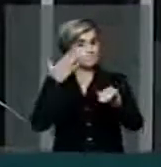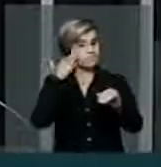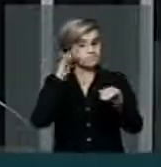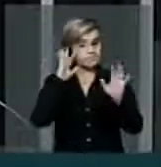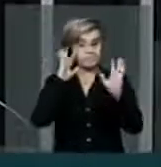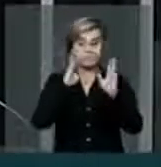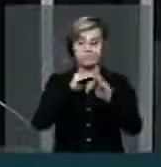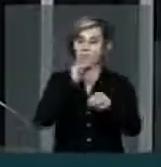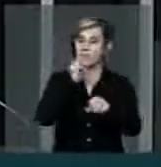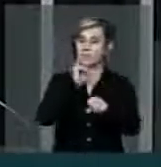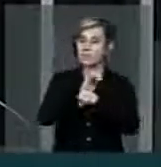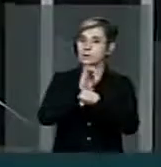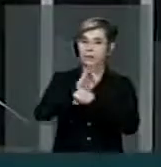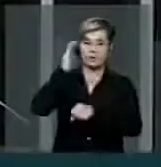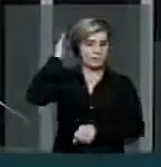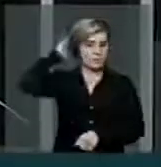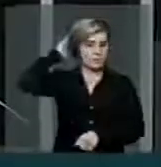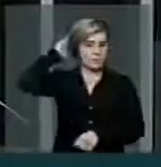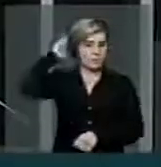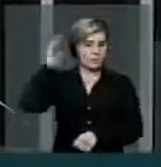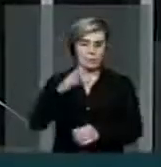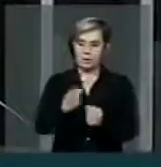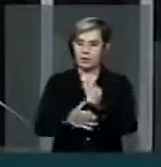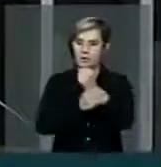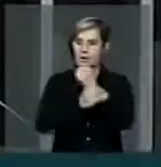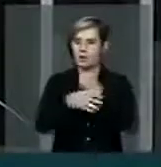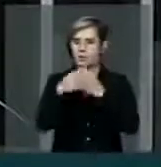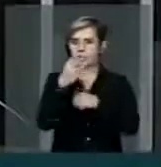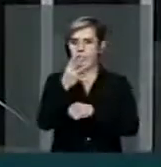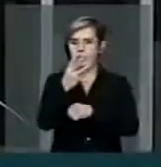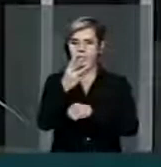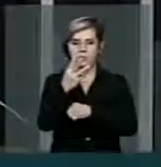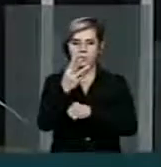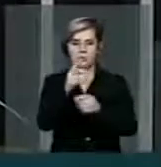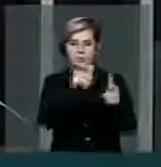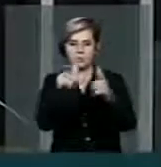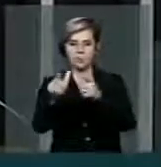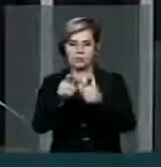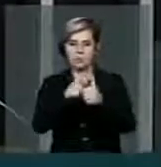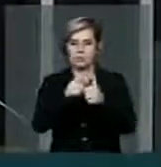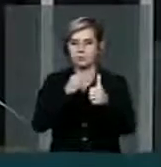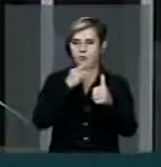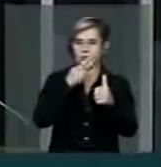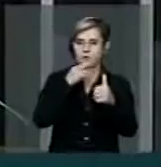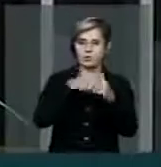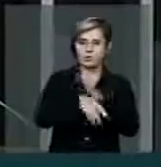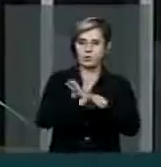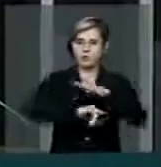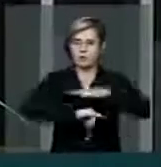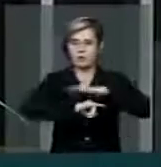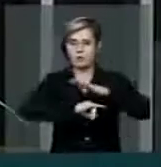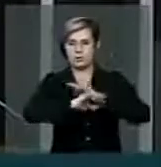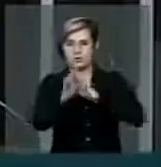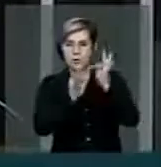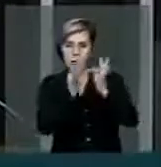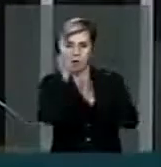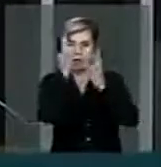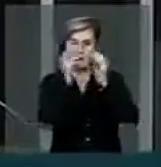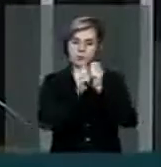Pará, por exemplo, tem garantidos 4 estações, conhecimento e um instituto tecnológico, que juntos